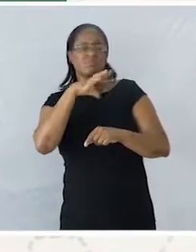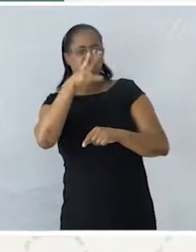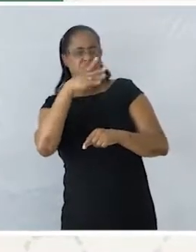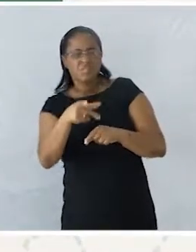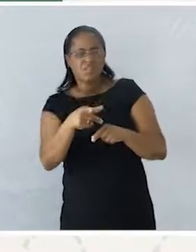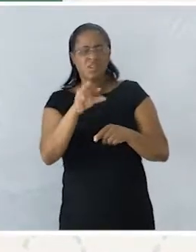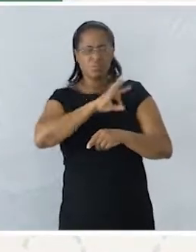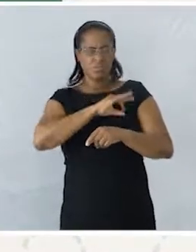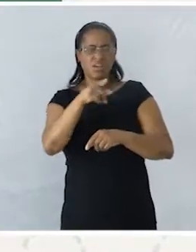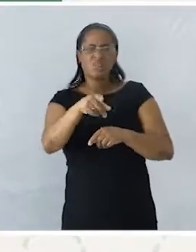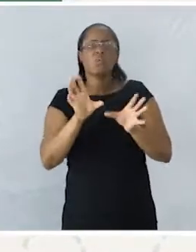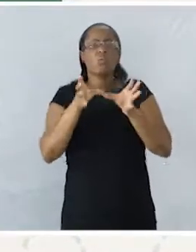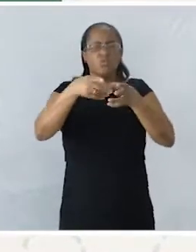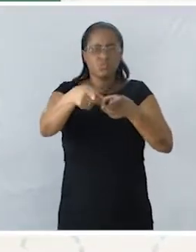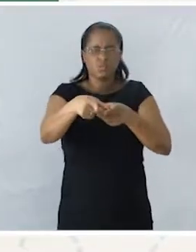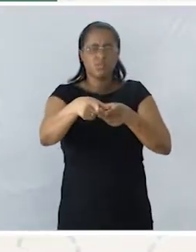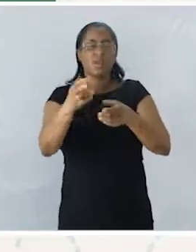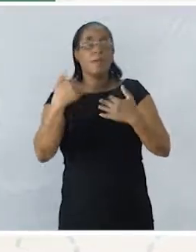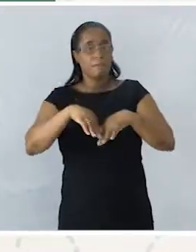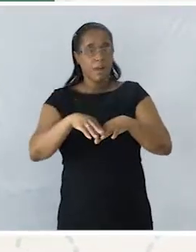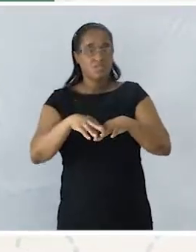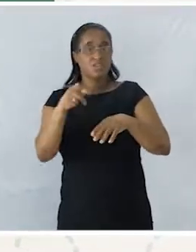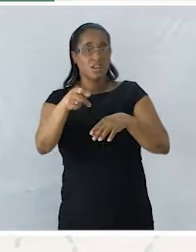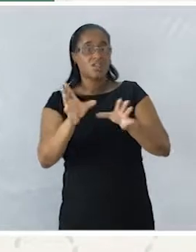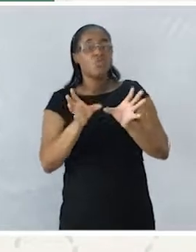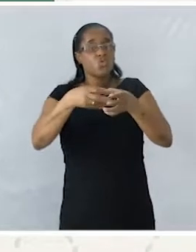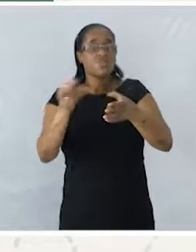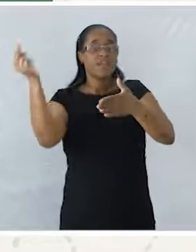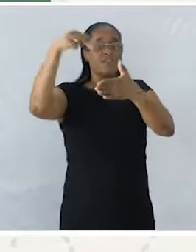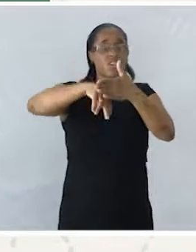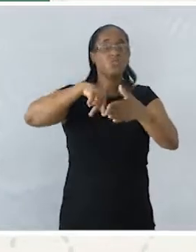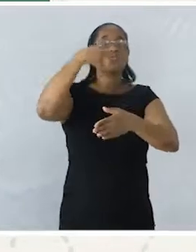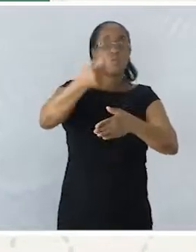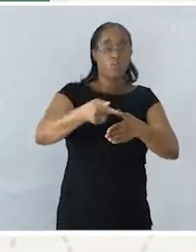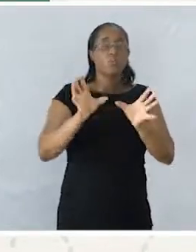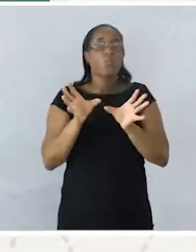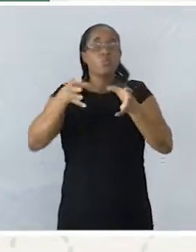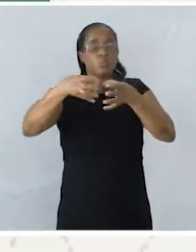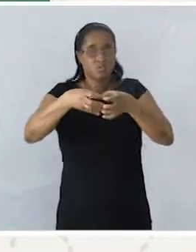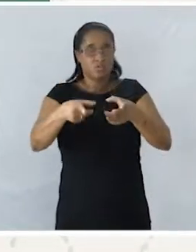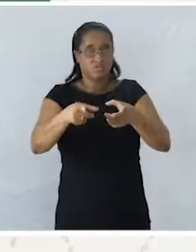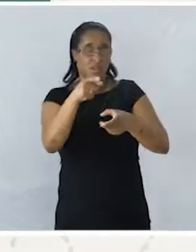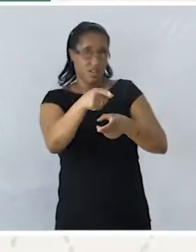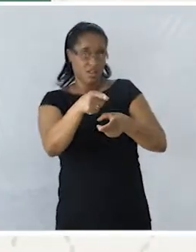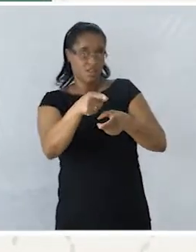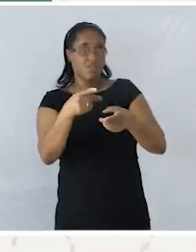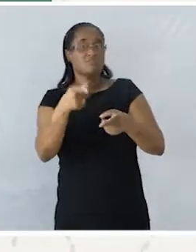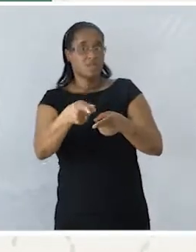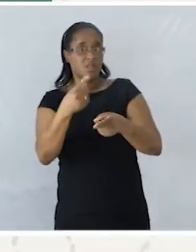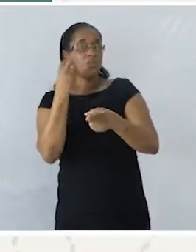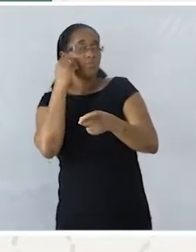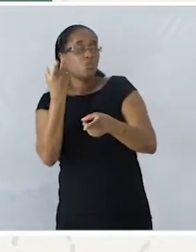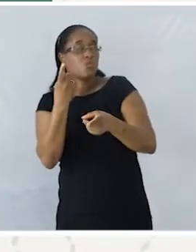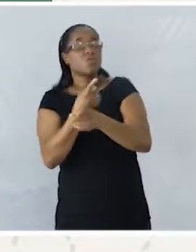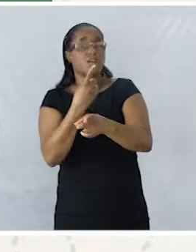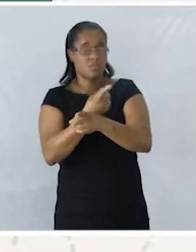nós temos um conjunto, mas é um conjunto que está dentro do outro conjunto. Então aqui ele atua como elemento. Muita atenção